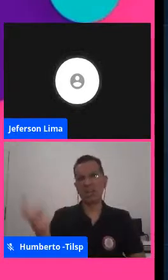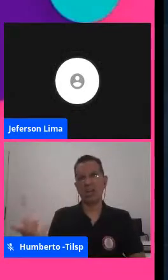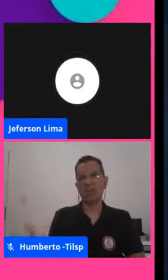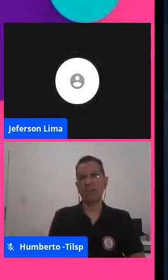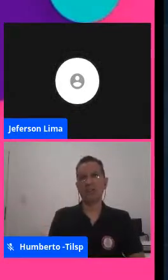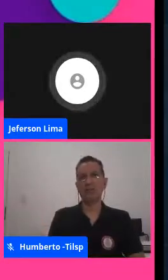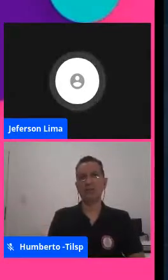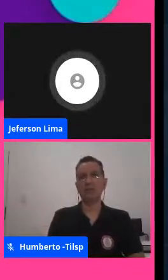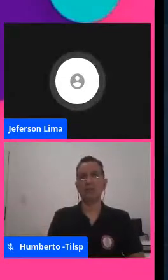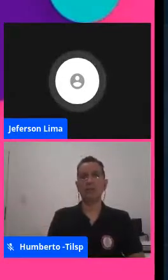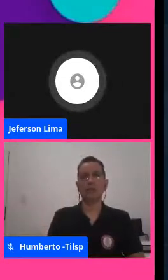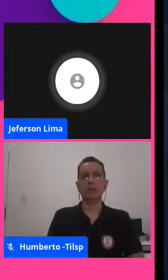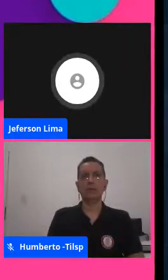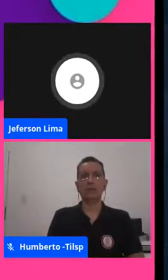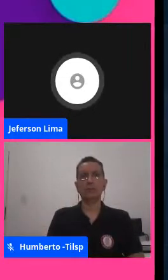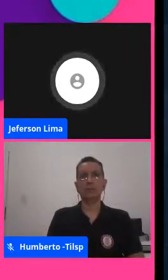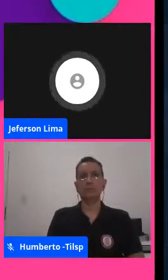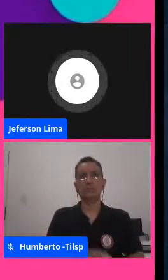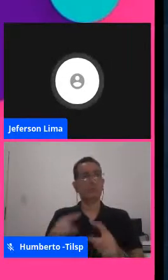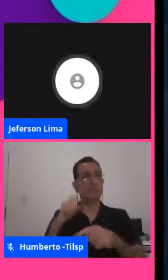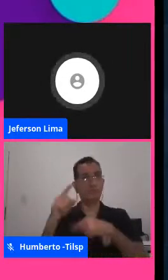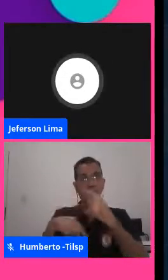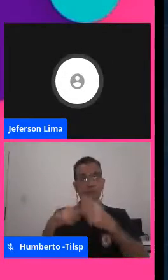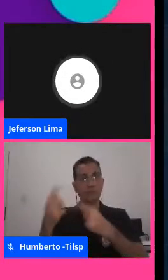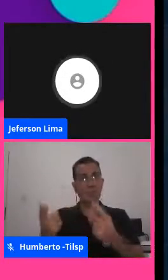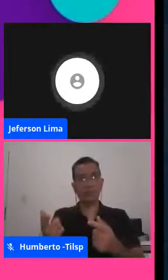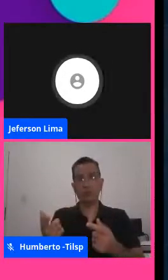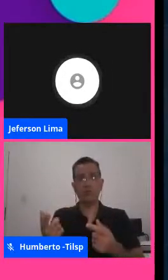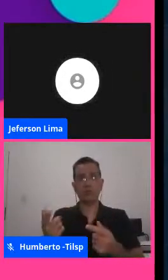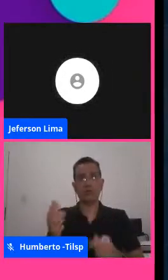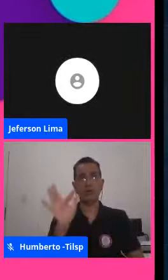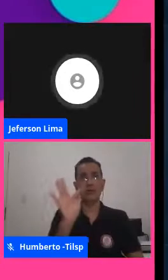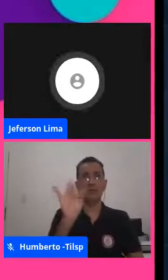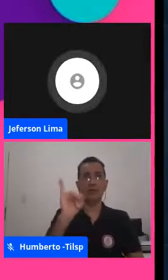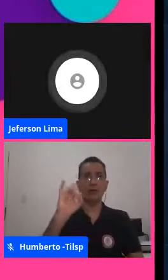pronto. As cobranças no Firebase elas só são feitas por